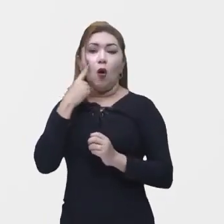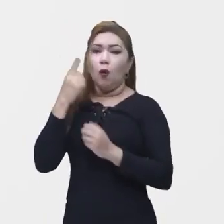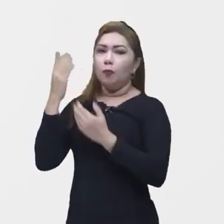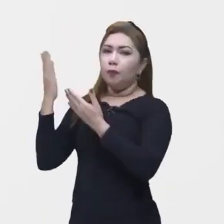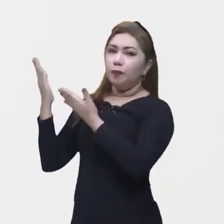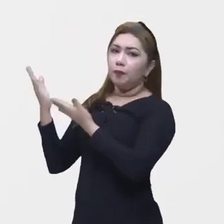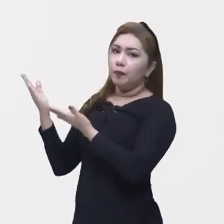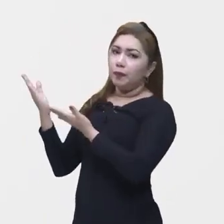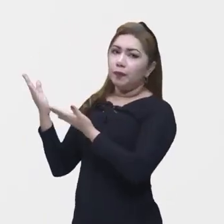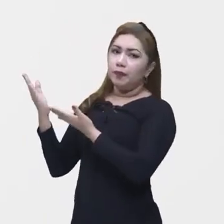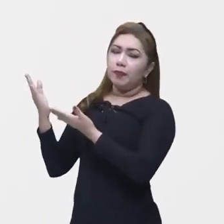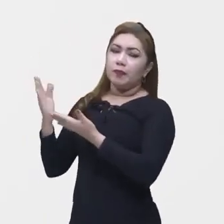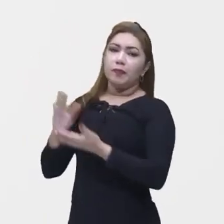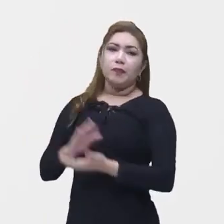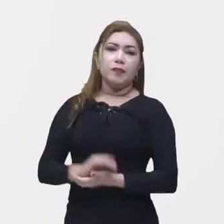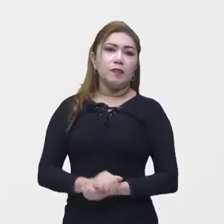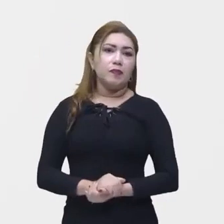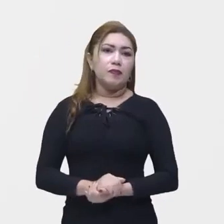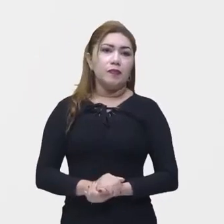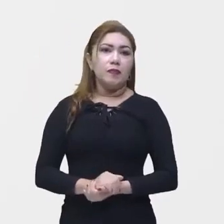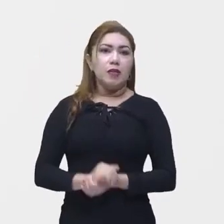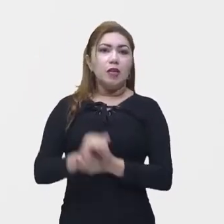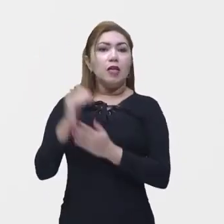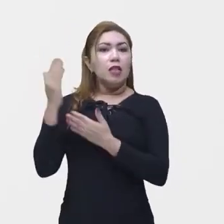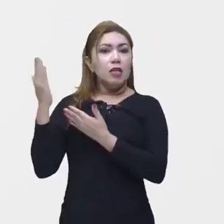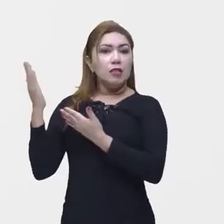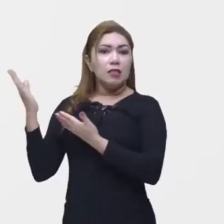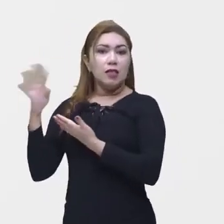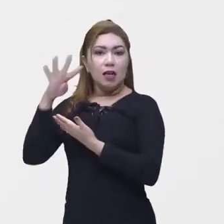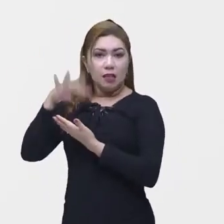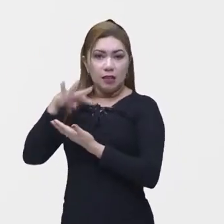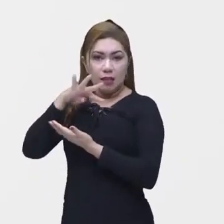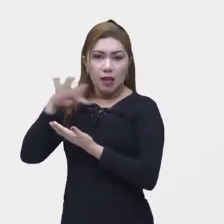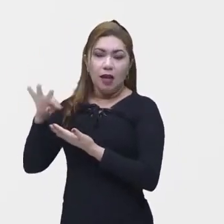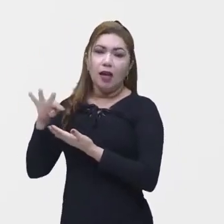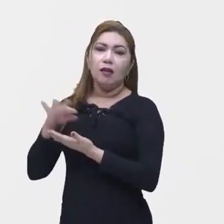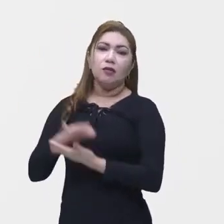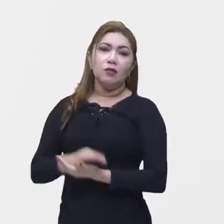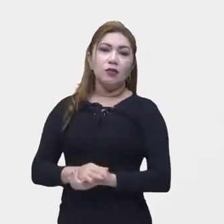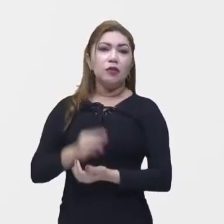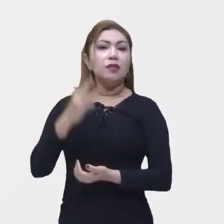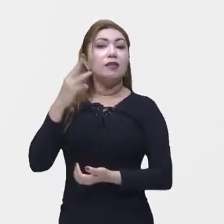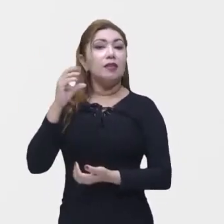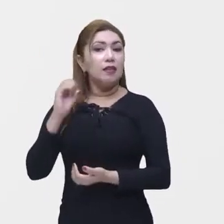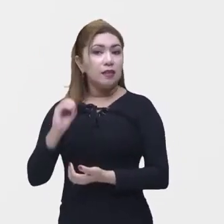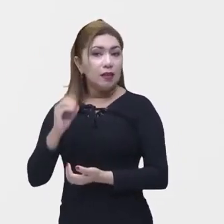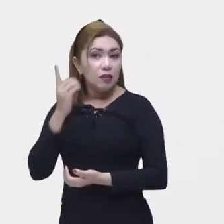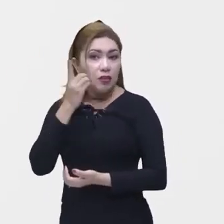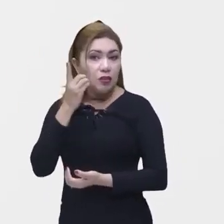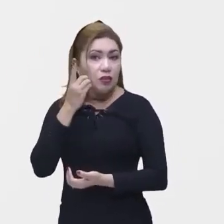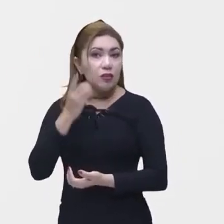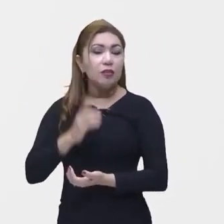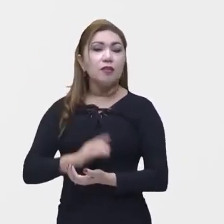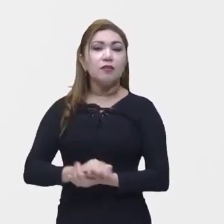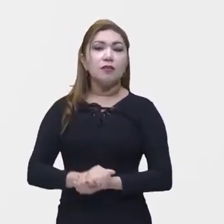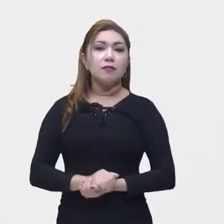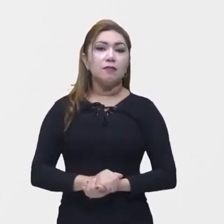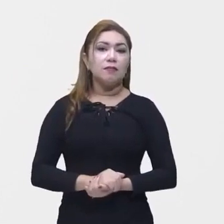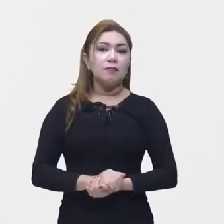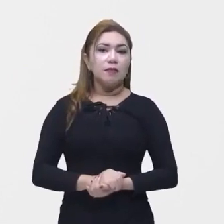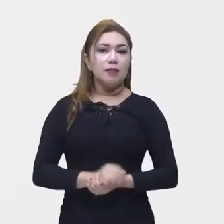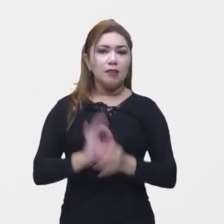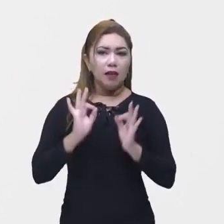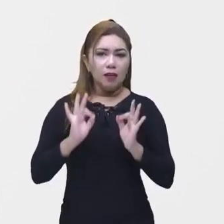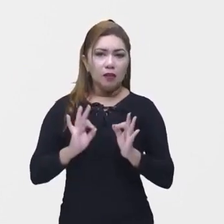Como podemos ver aí, nós temos o calendário, ok? Muito bem, então aqui nós temos o calendário,